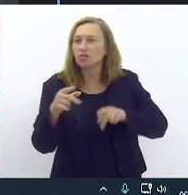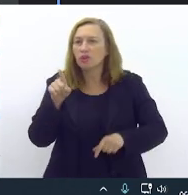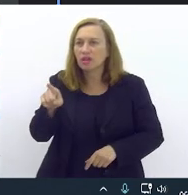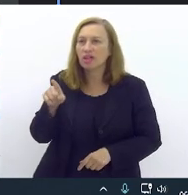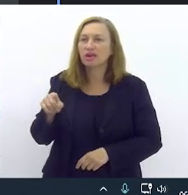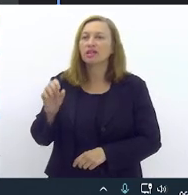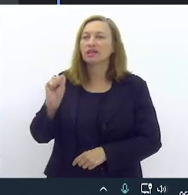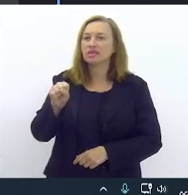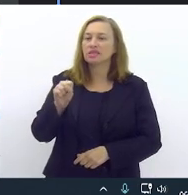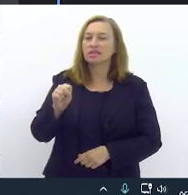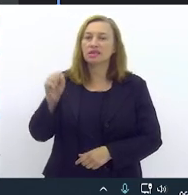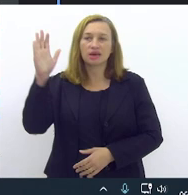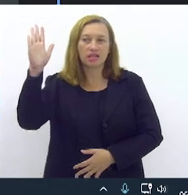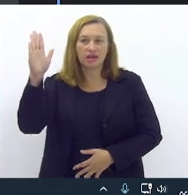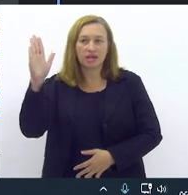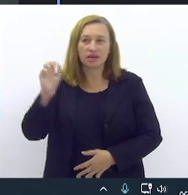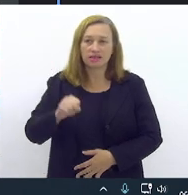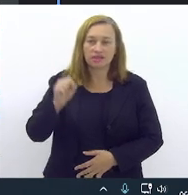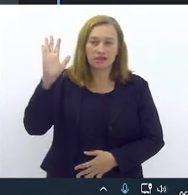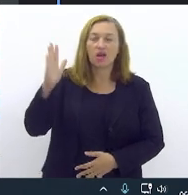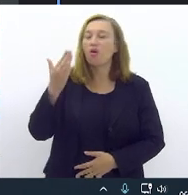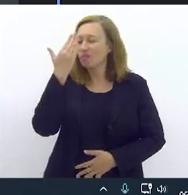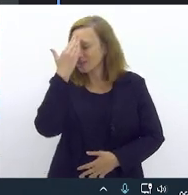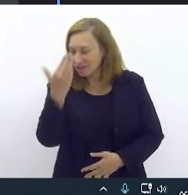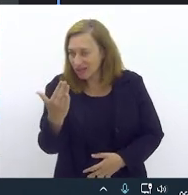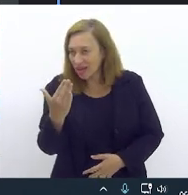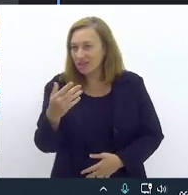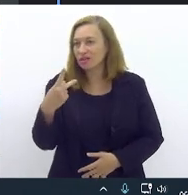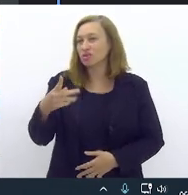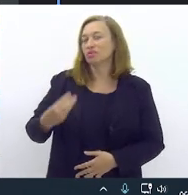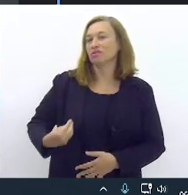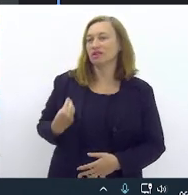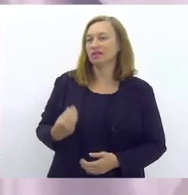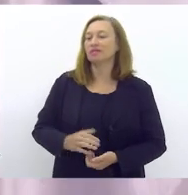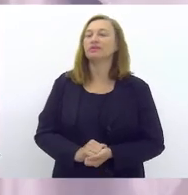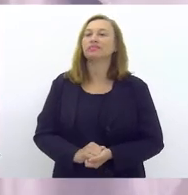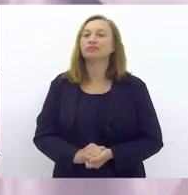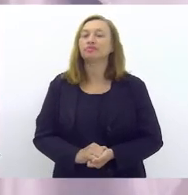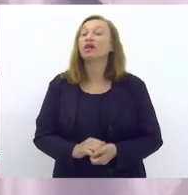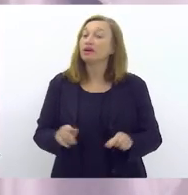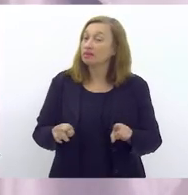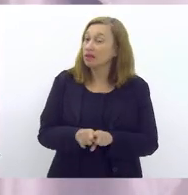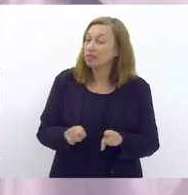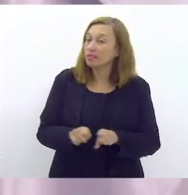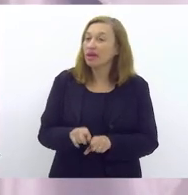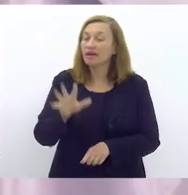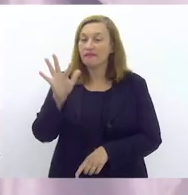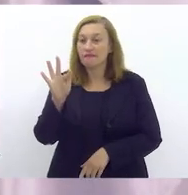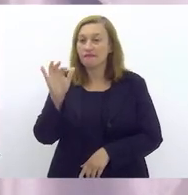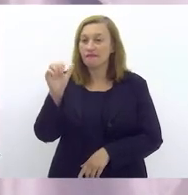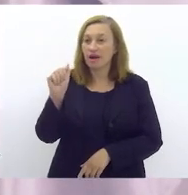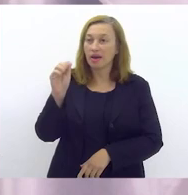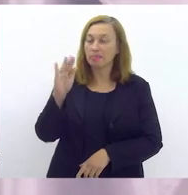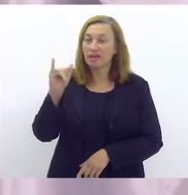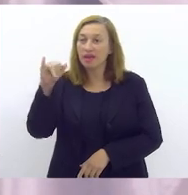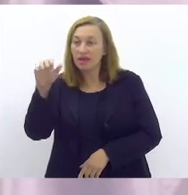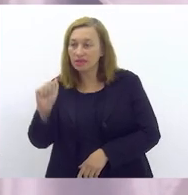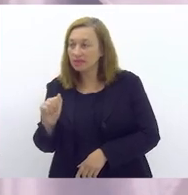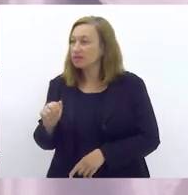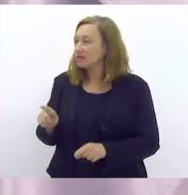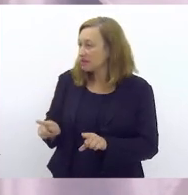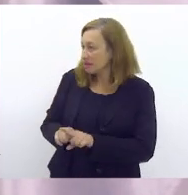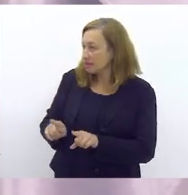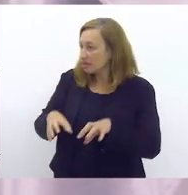aqui, estou presente. Muito obrigado por sua presença conosco. Saudar também a Fabiana, está conosco aí,